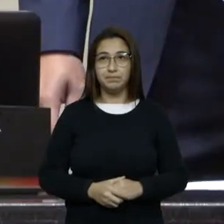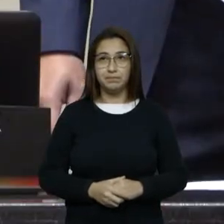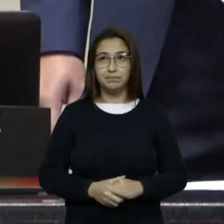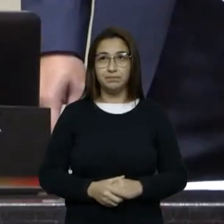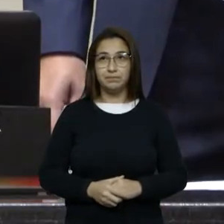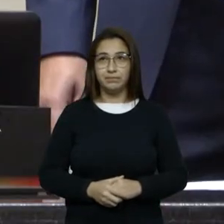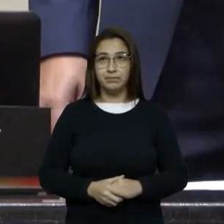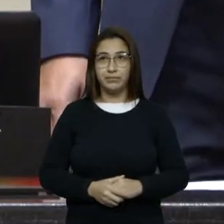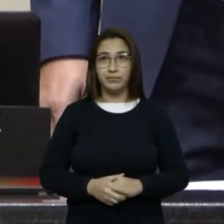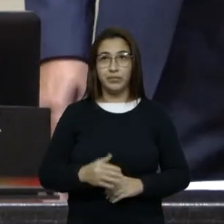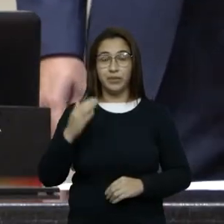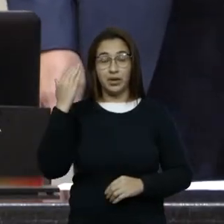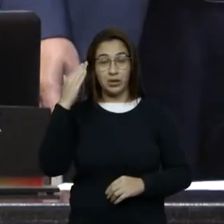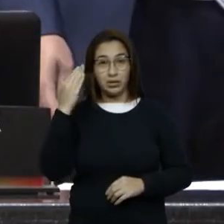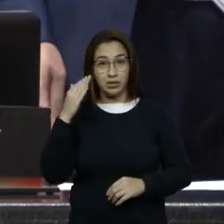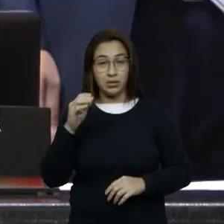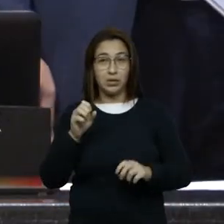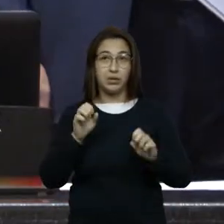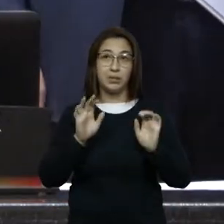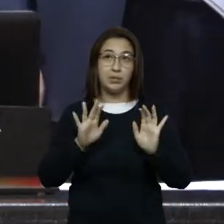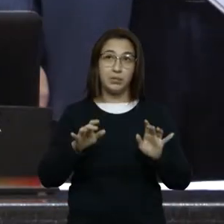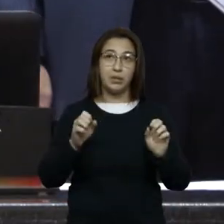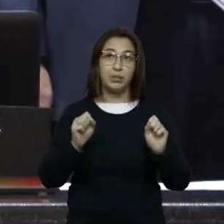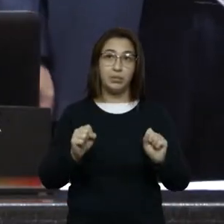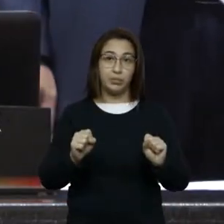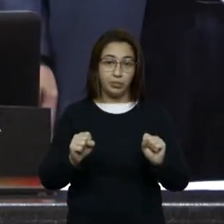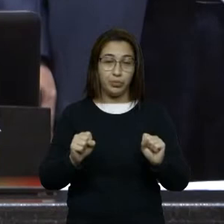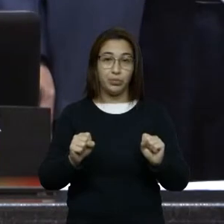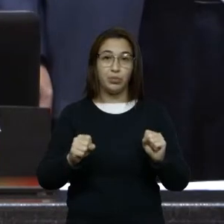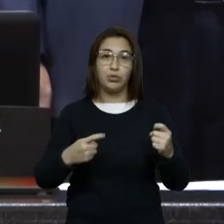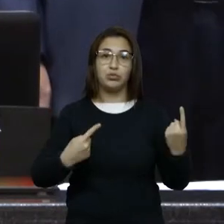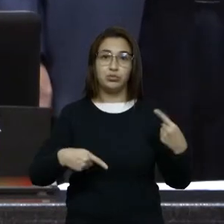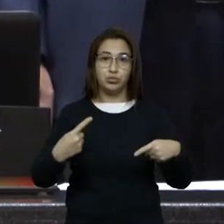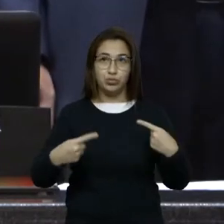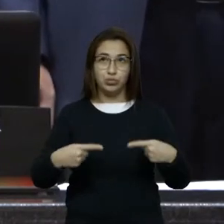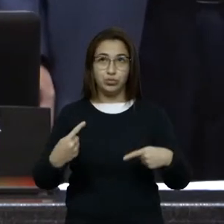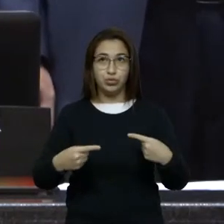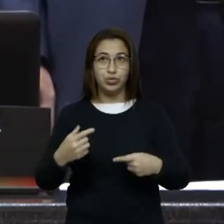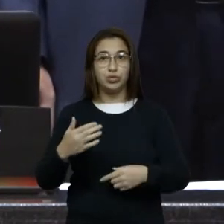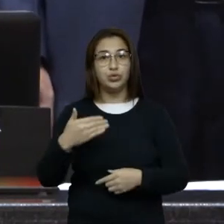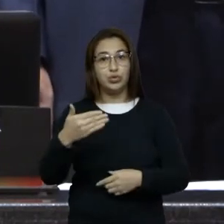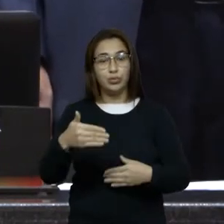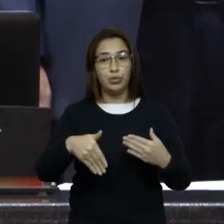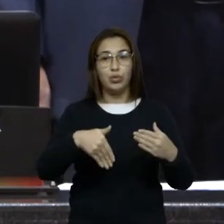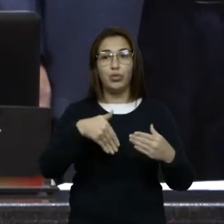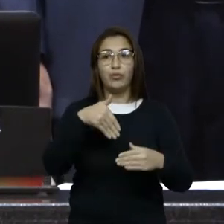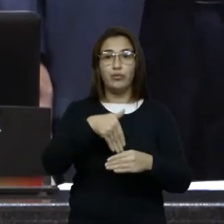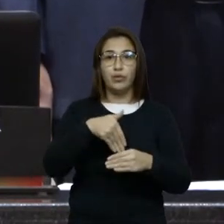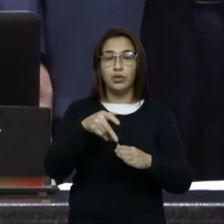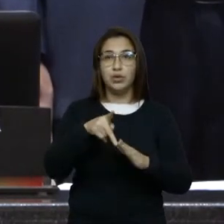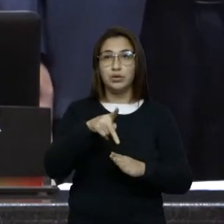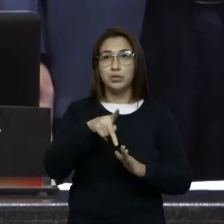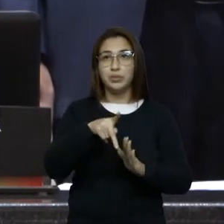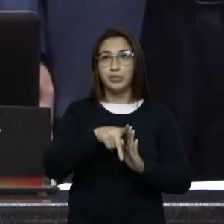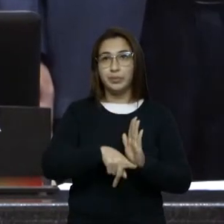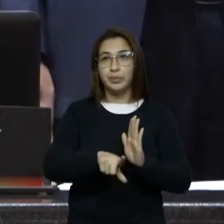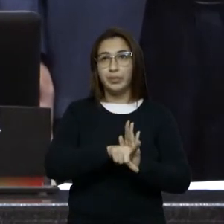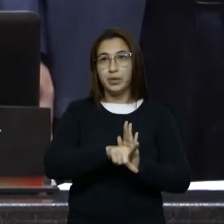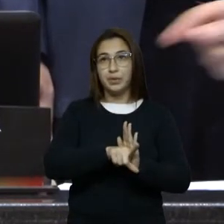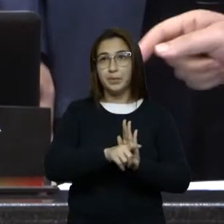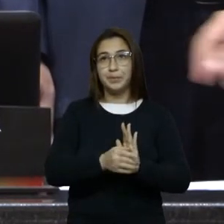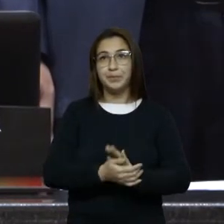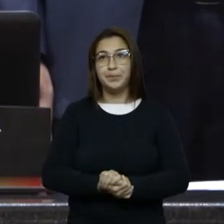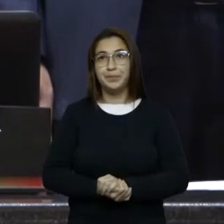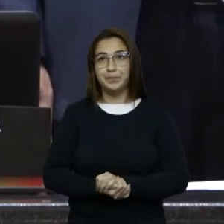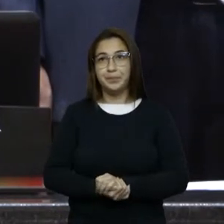entender e nós podemos abrir a discussão e depois a votação do pl está então